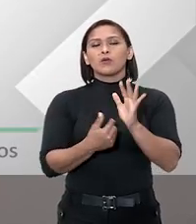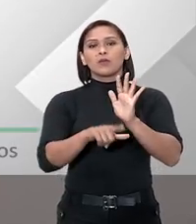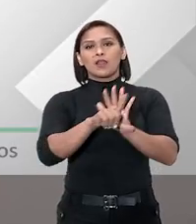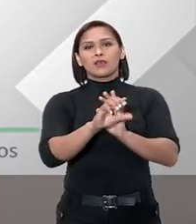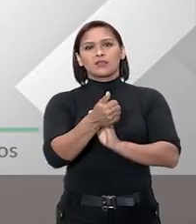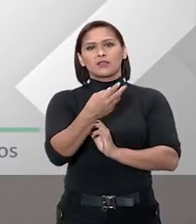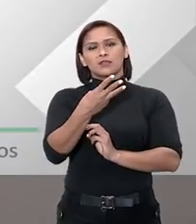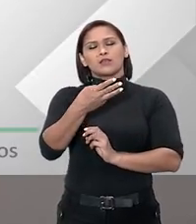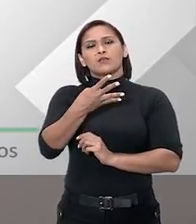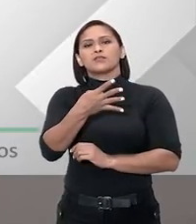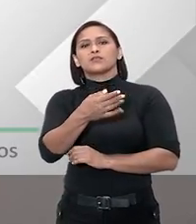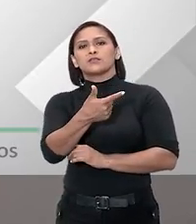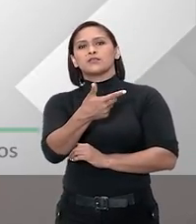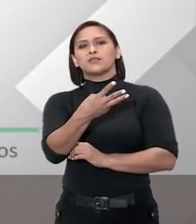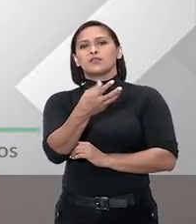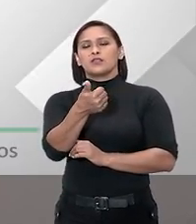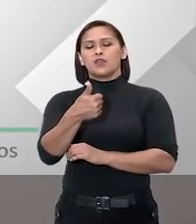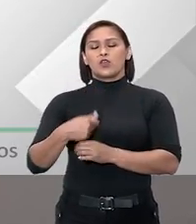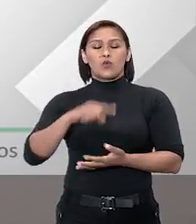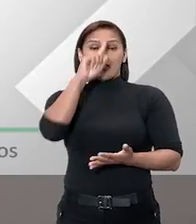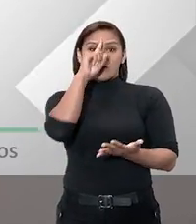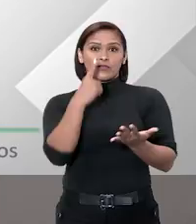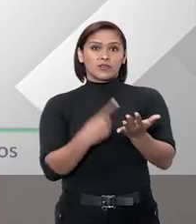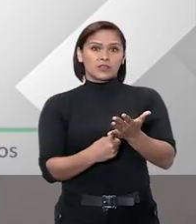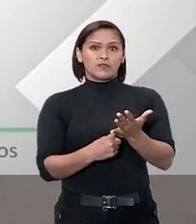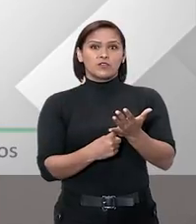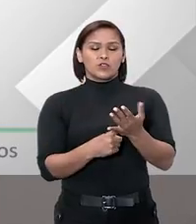Lei 13.431, ela definiu